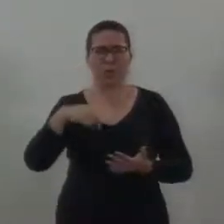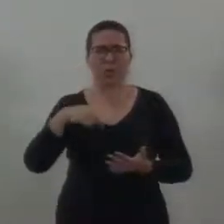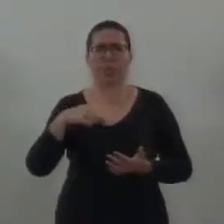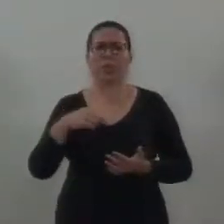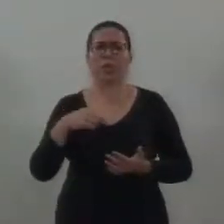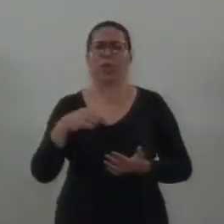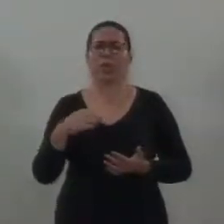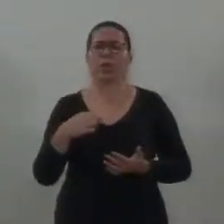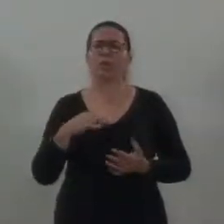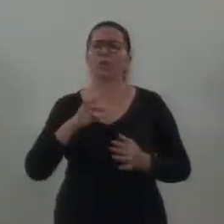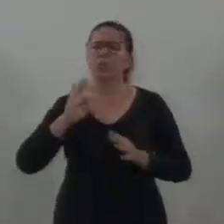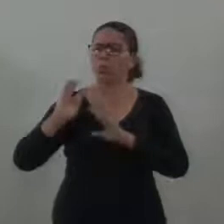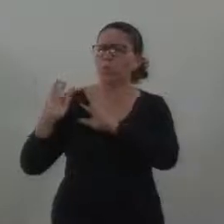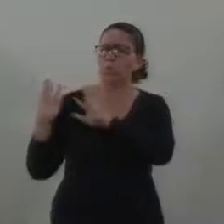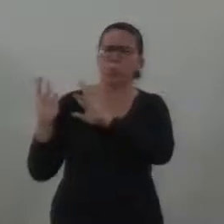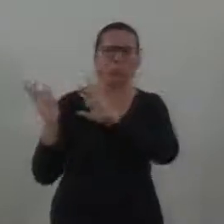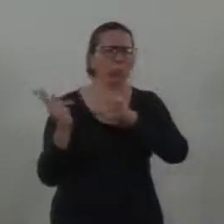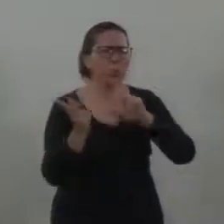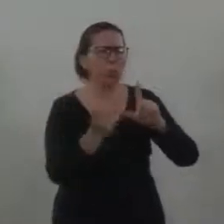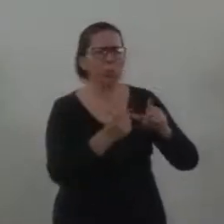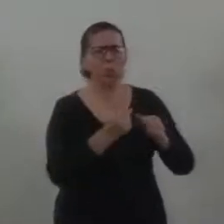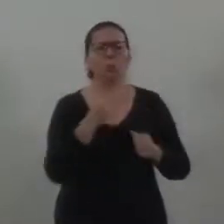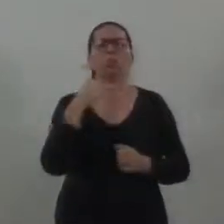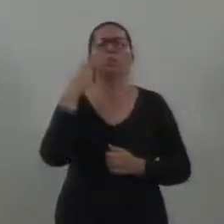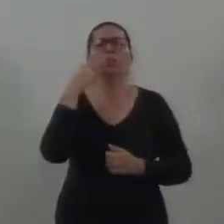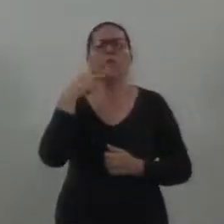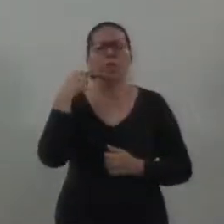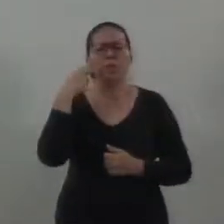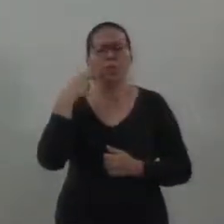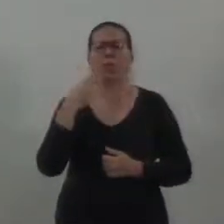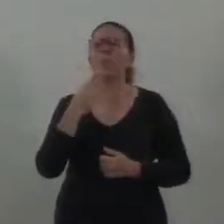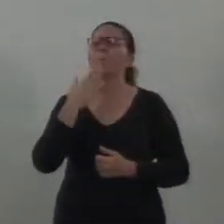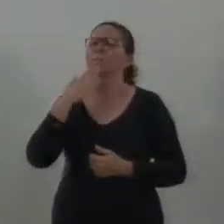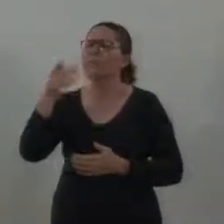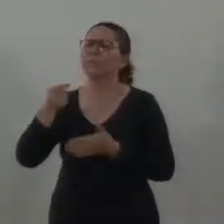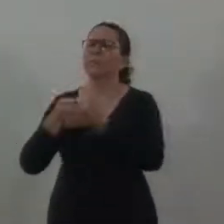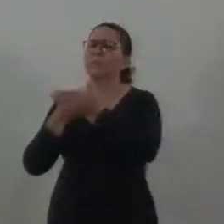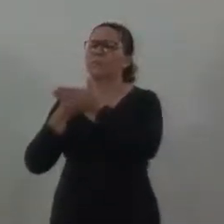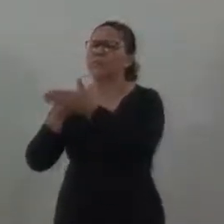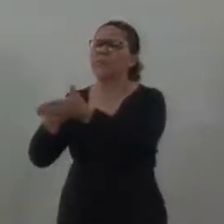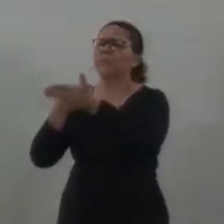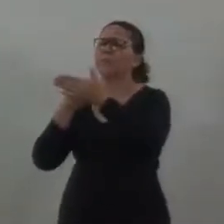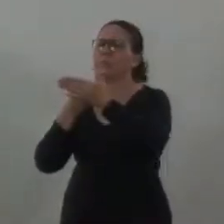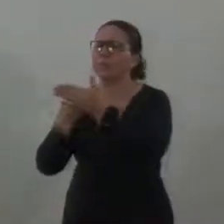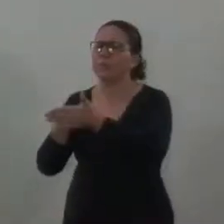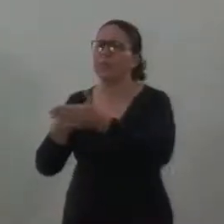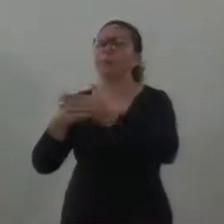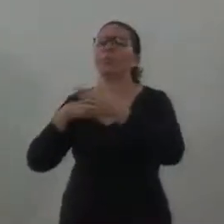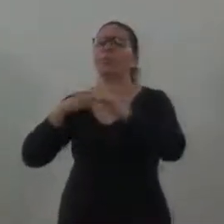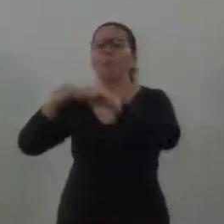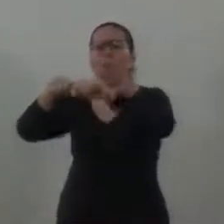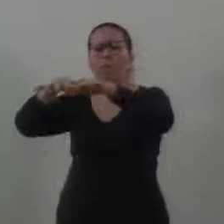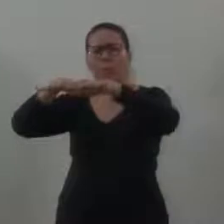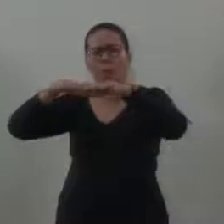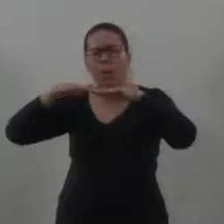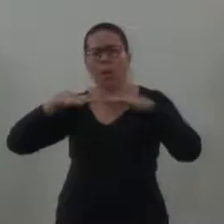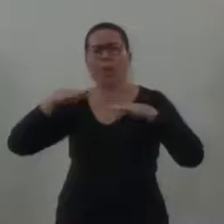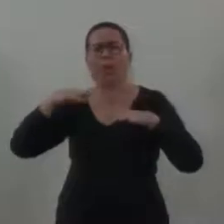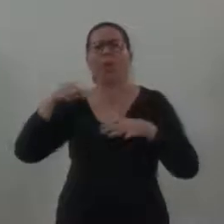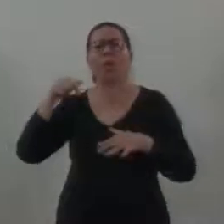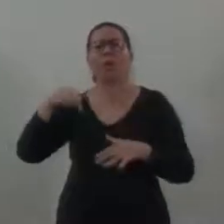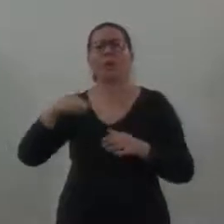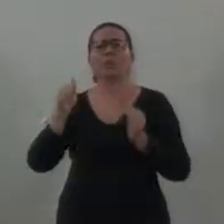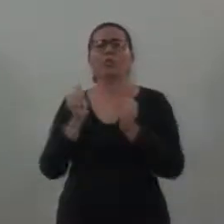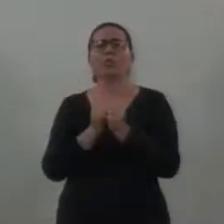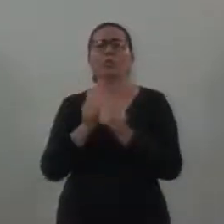reconheço, não só da oposição, vereadores da situação também, pediram, insistiram, né, em audiência pública na Câmara com o